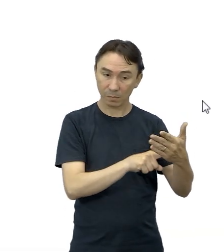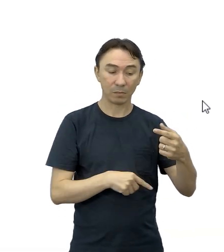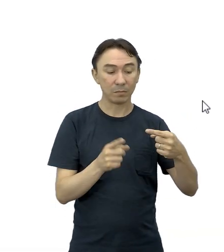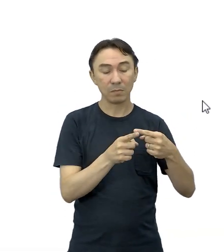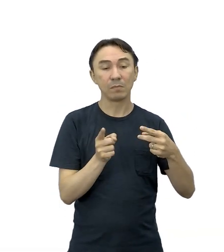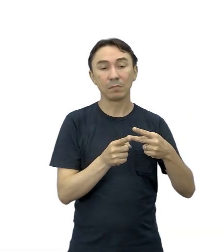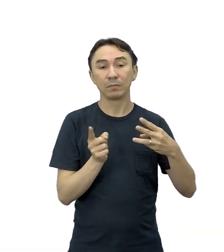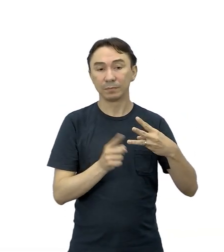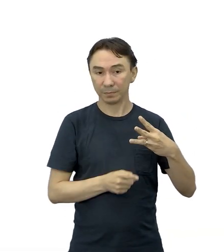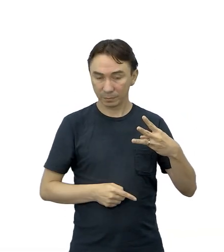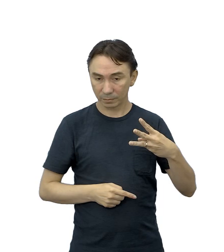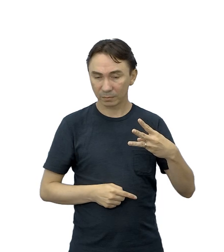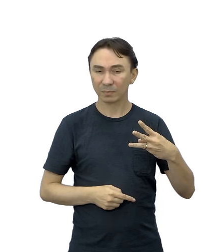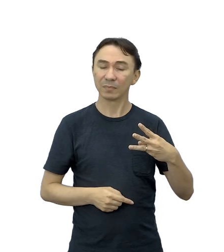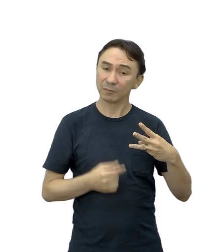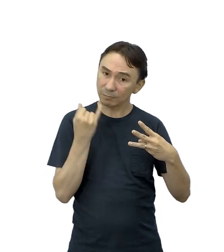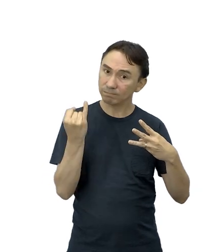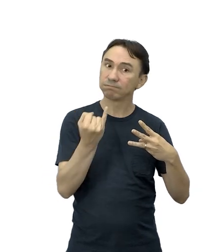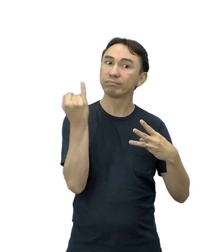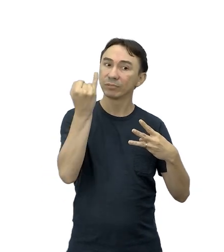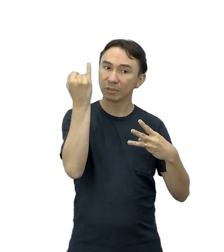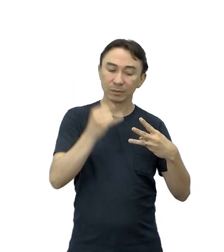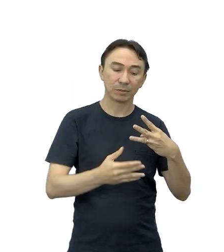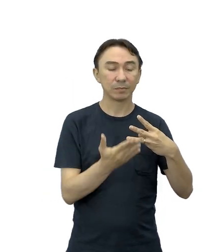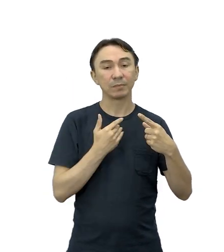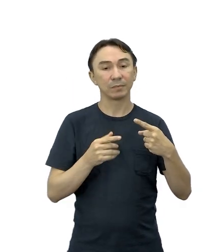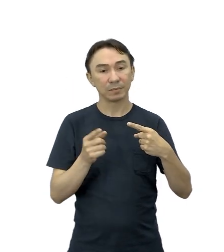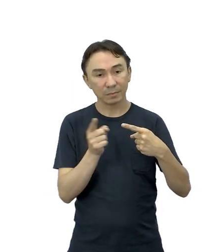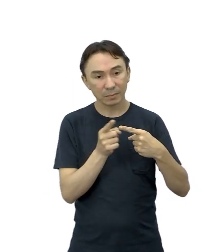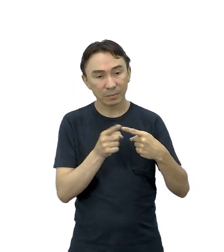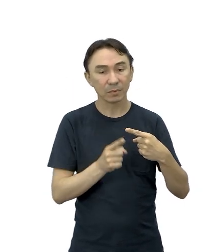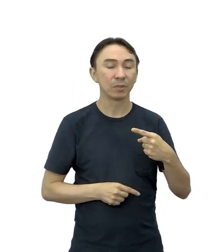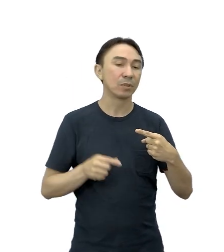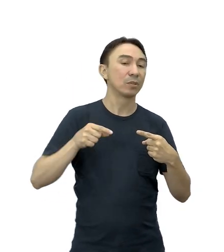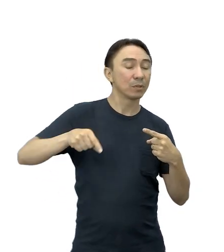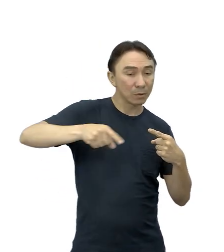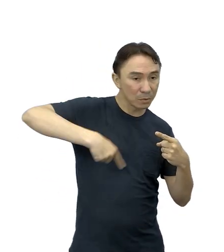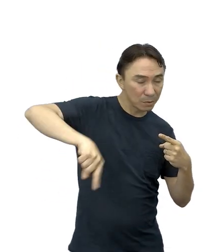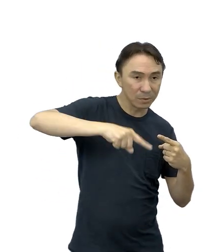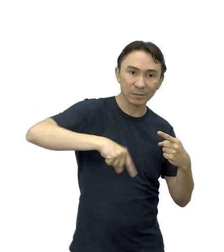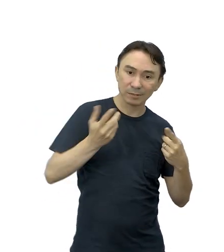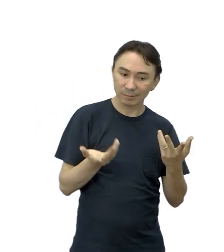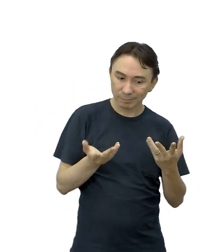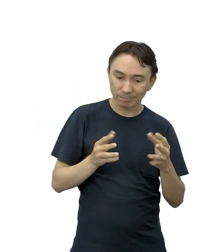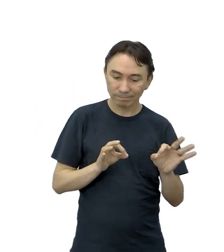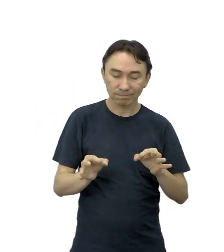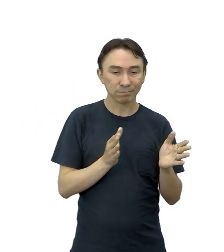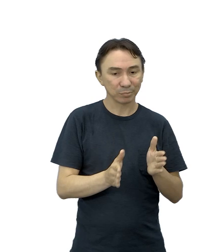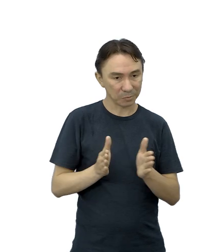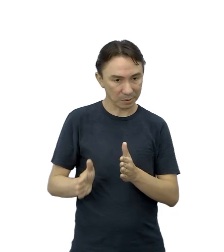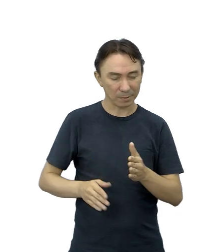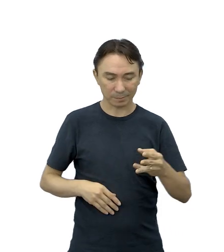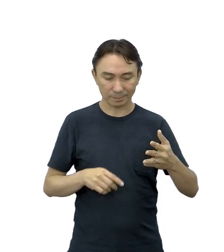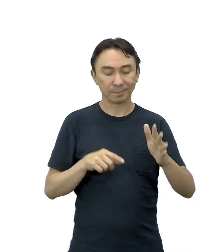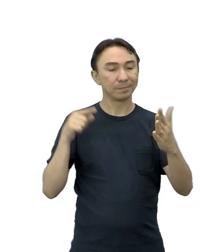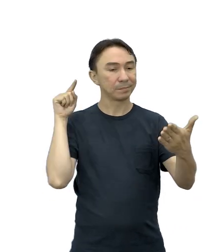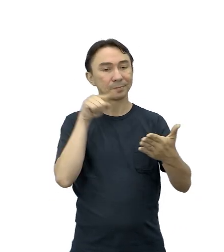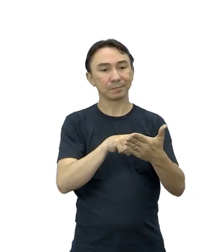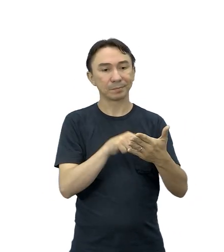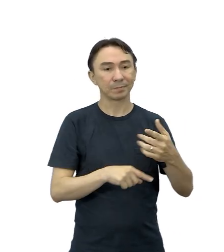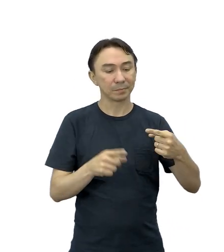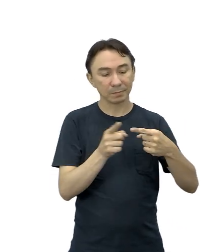e os objetivos são também fundamentais para que possamos, então, organizar aqui a nossa pauta. Nós vamos